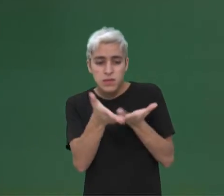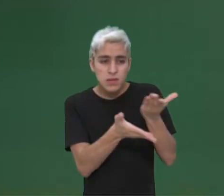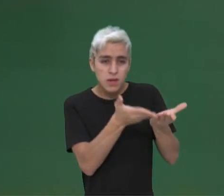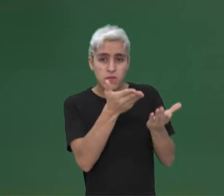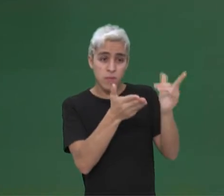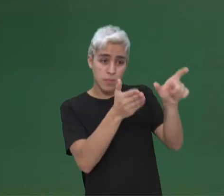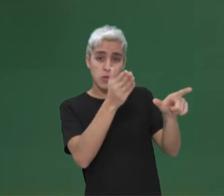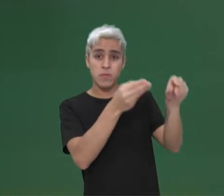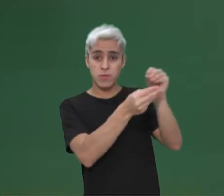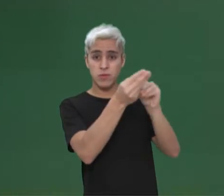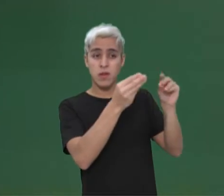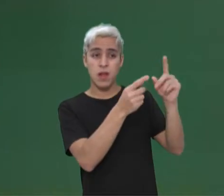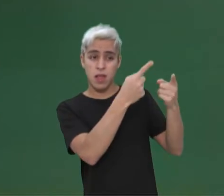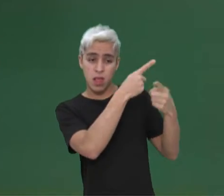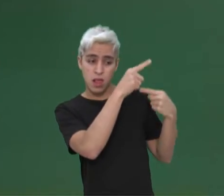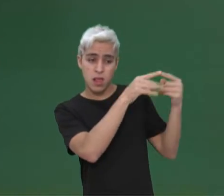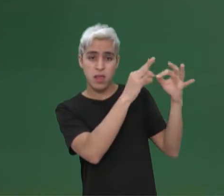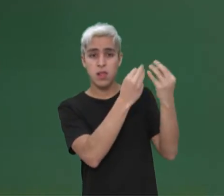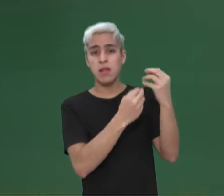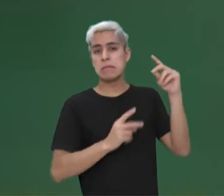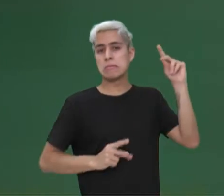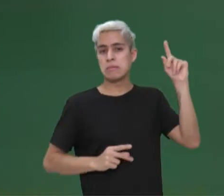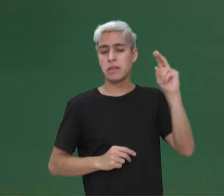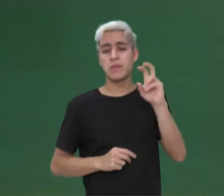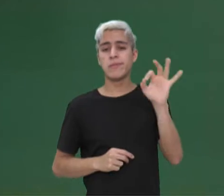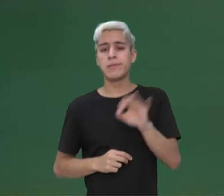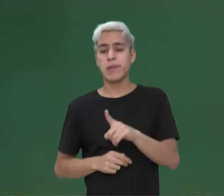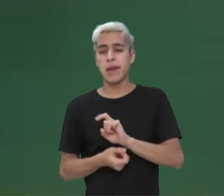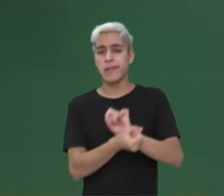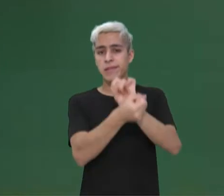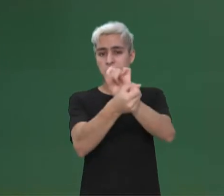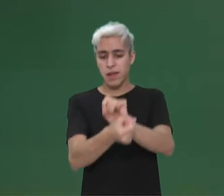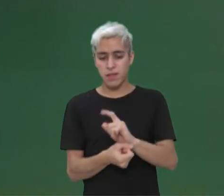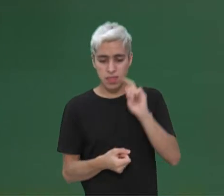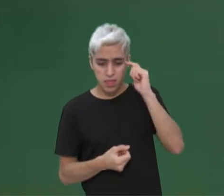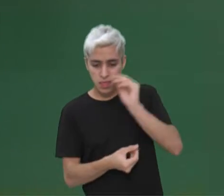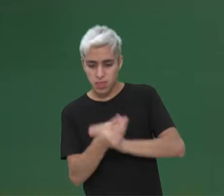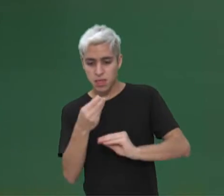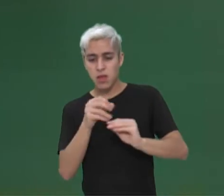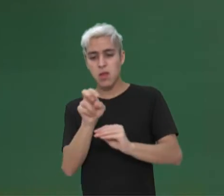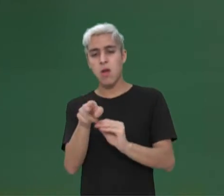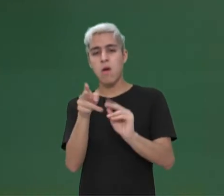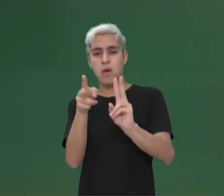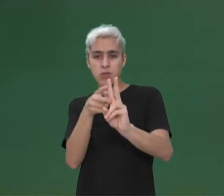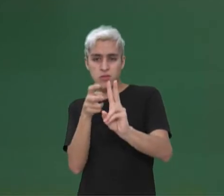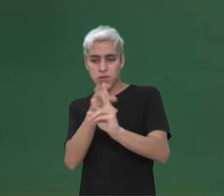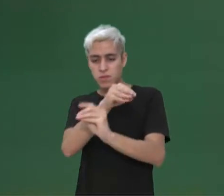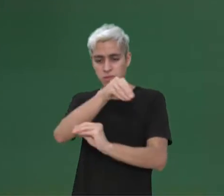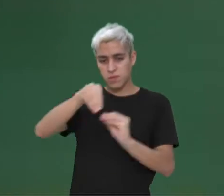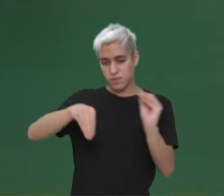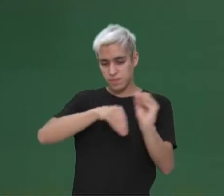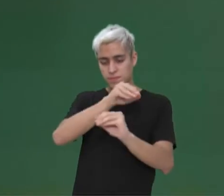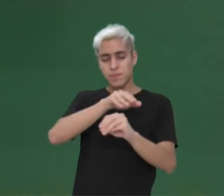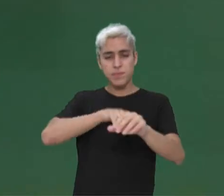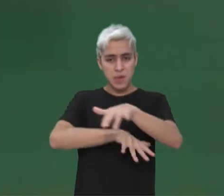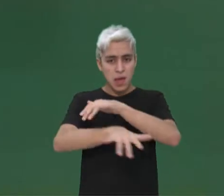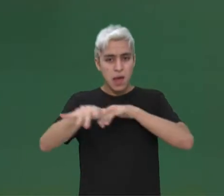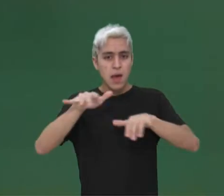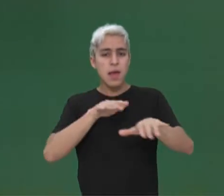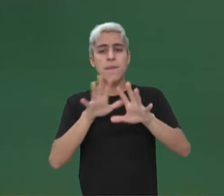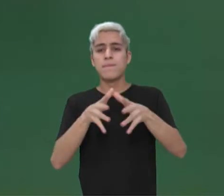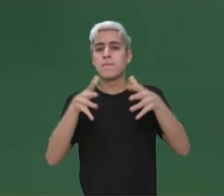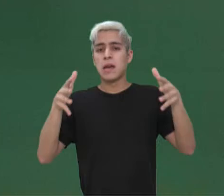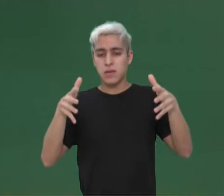crioulos. E 58% de escravos, negros ou indígenas escravos, eram